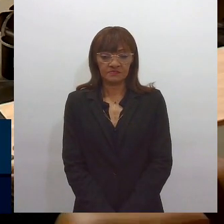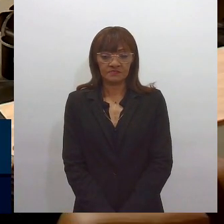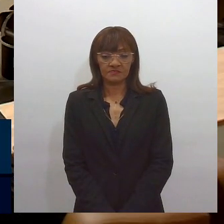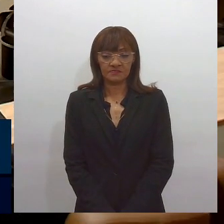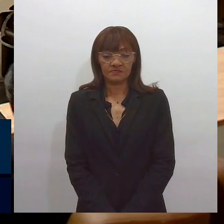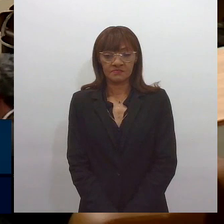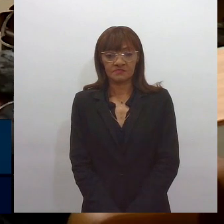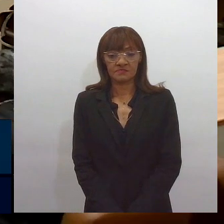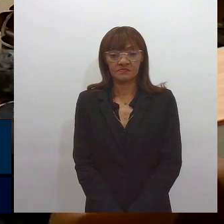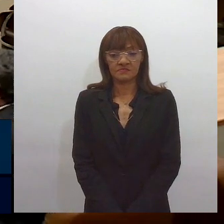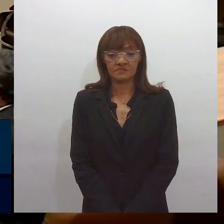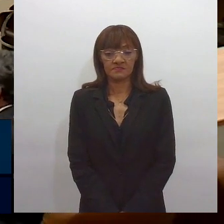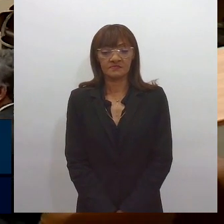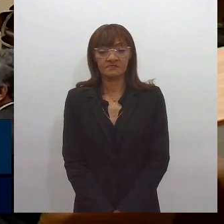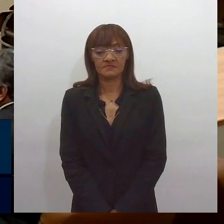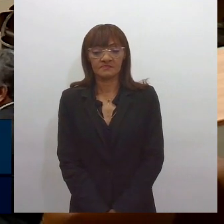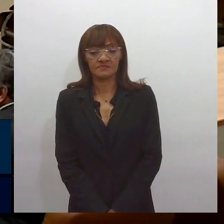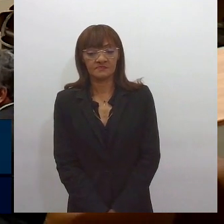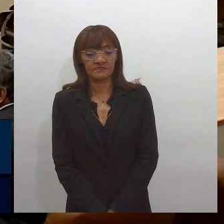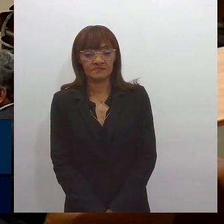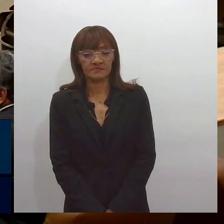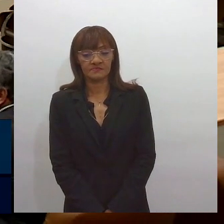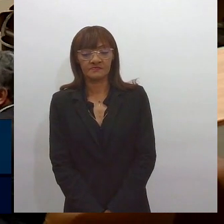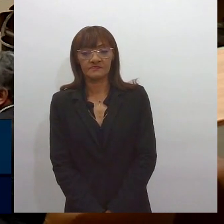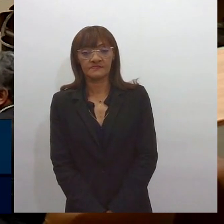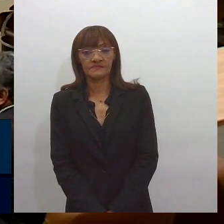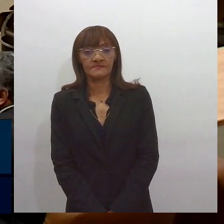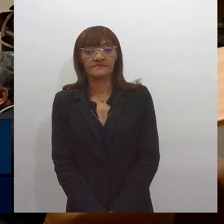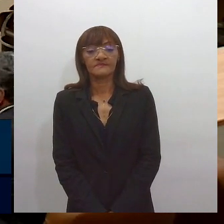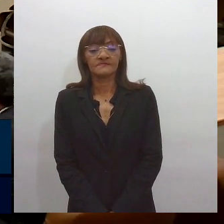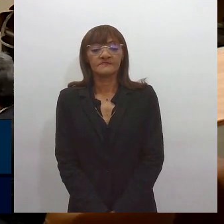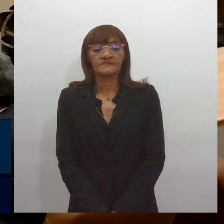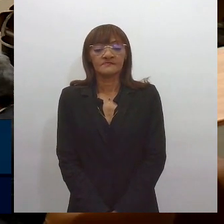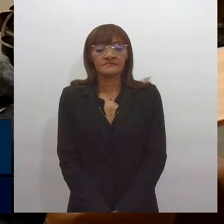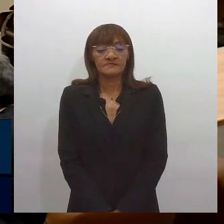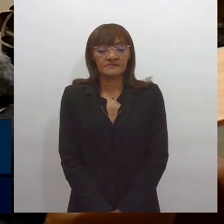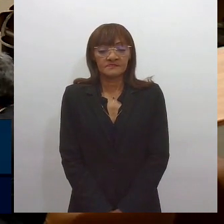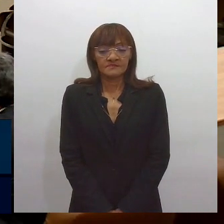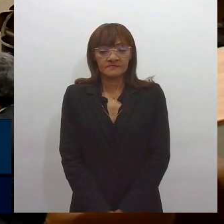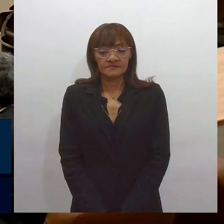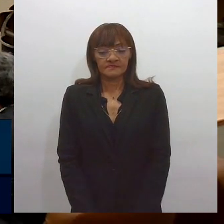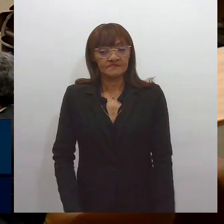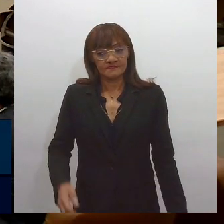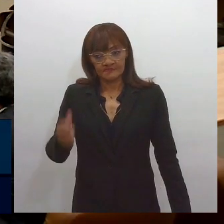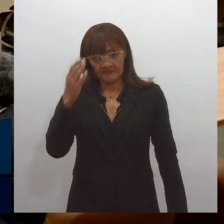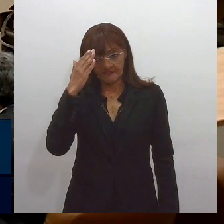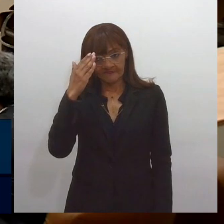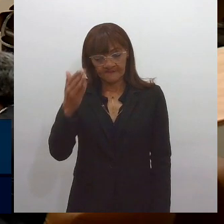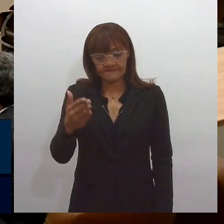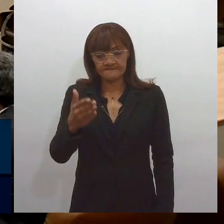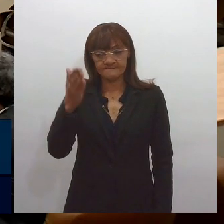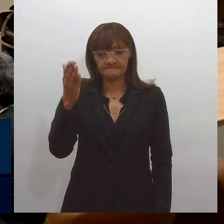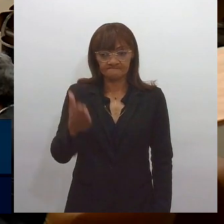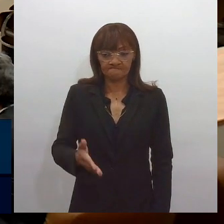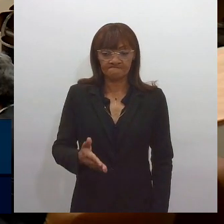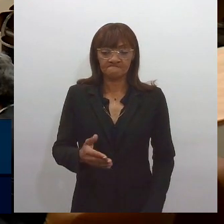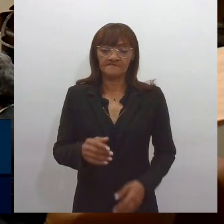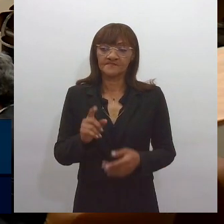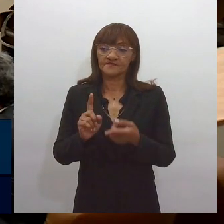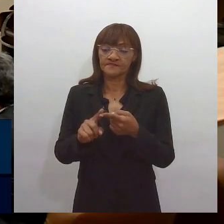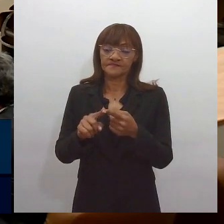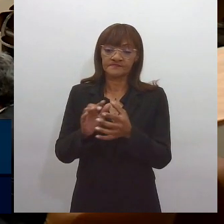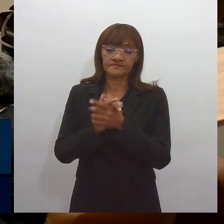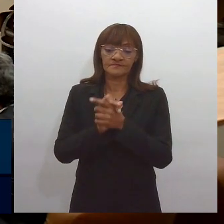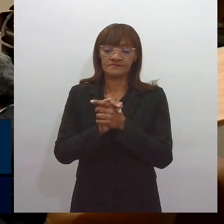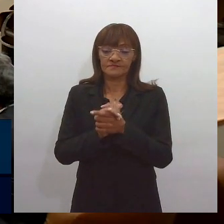superintendente agradecendo a vida do senhor a essa casa parabenizando o deputado Luciano Bispo pelo requerimento e lógic os colegas